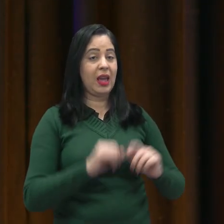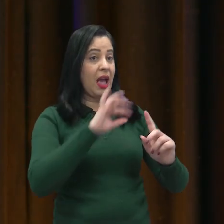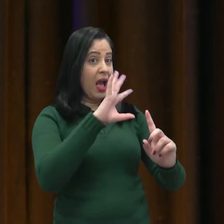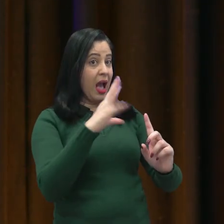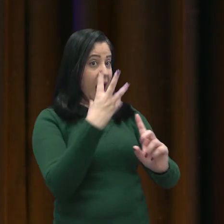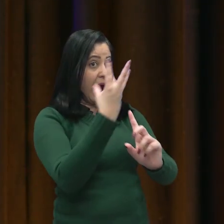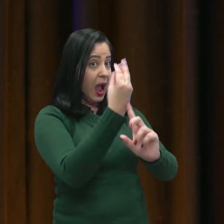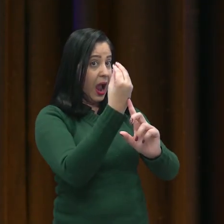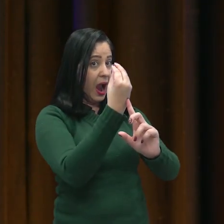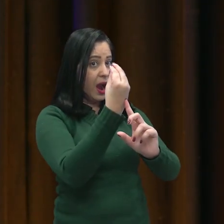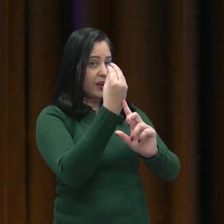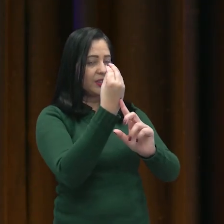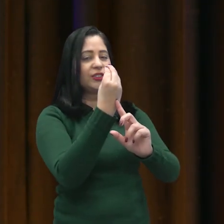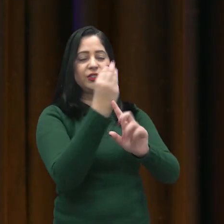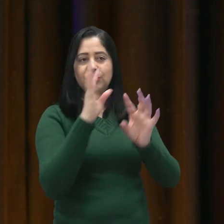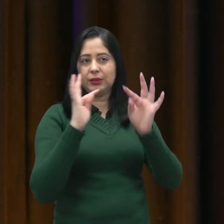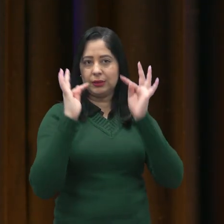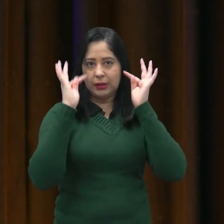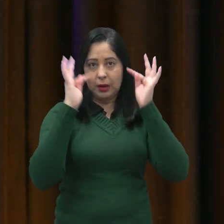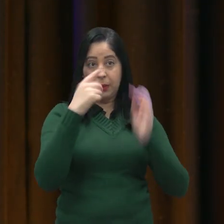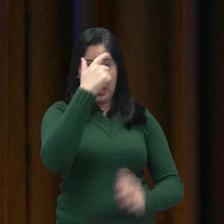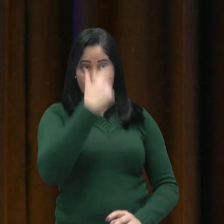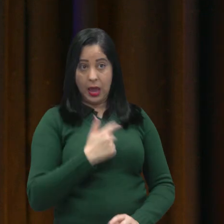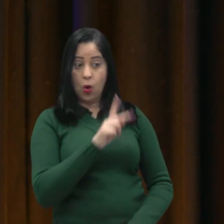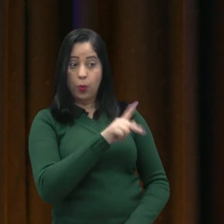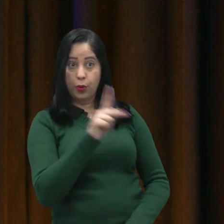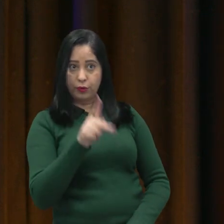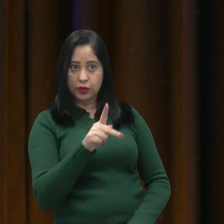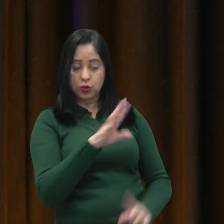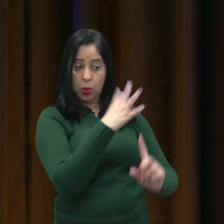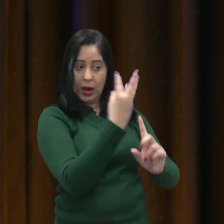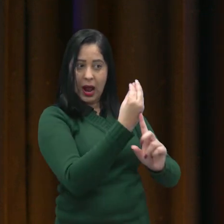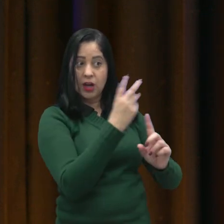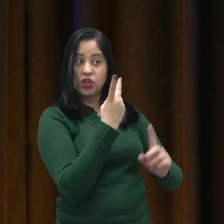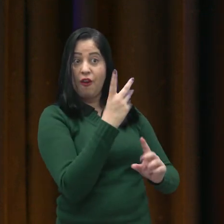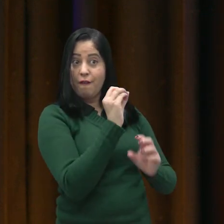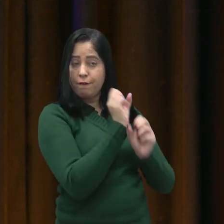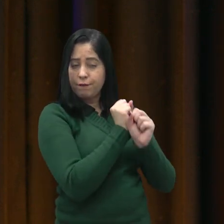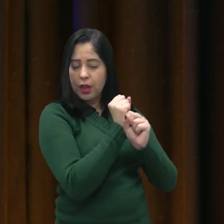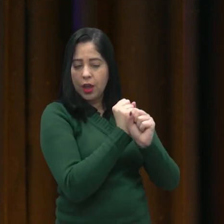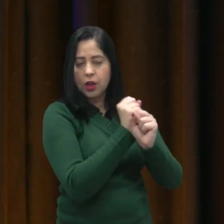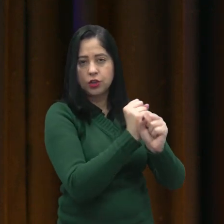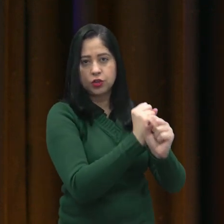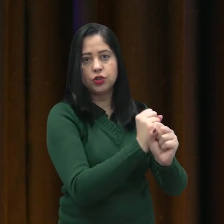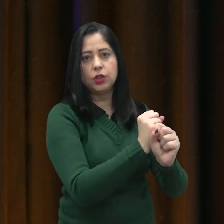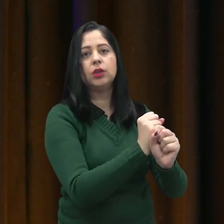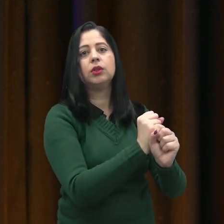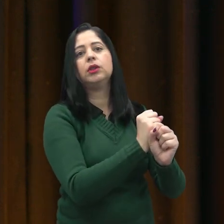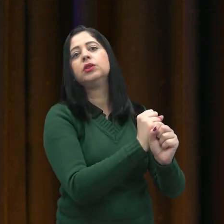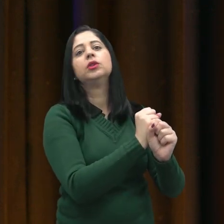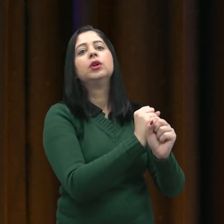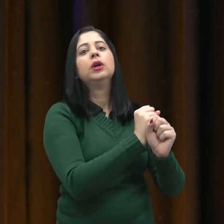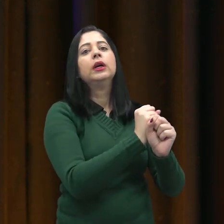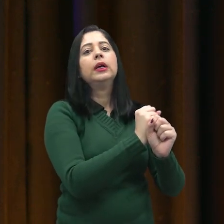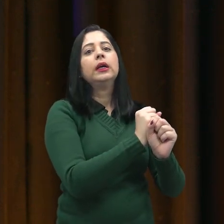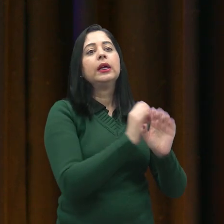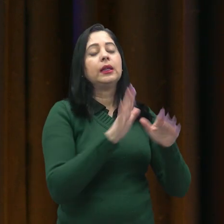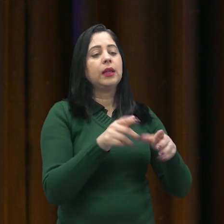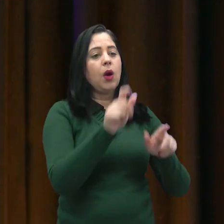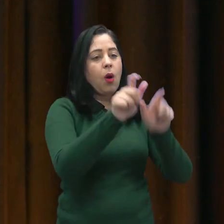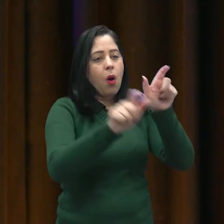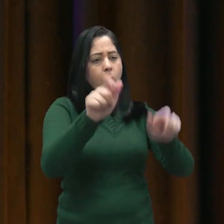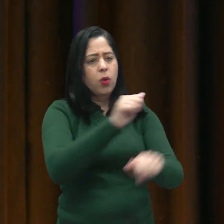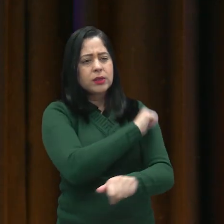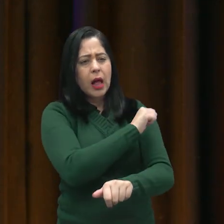de arte há 20 anos, né? E com contato com os alunos, eu percebi